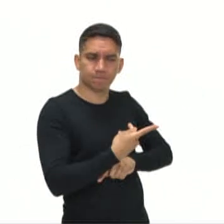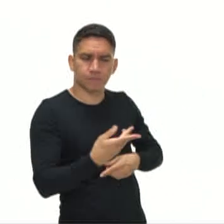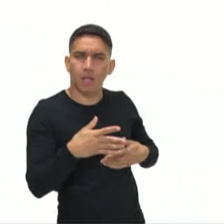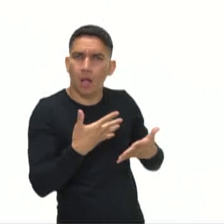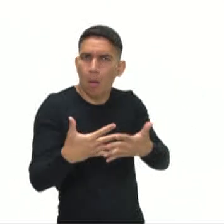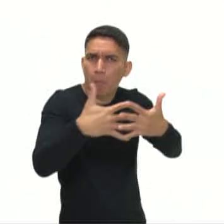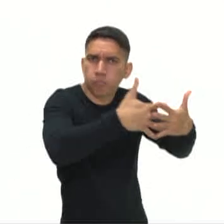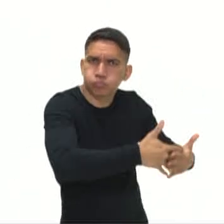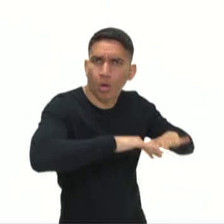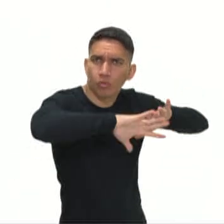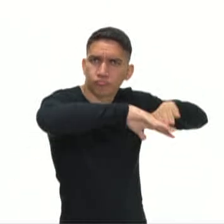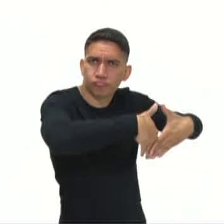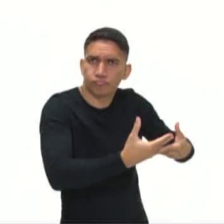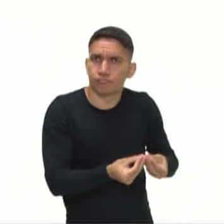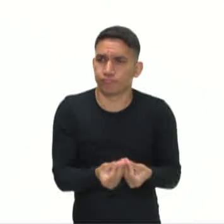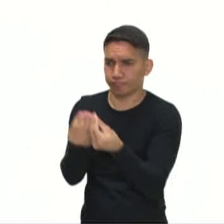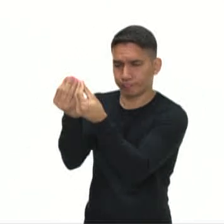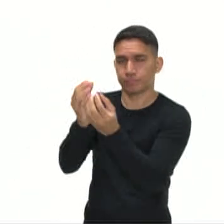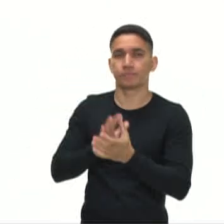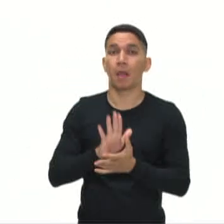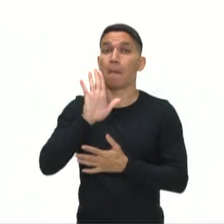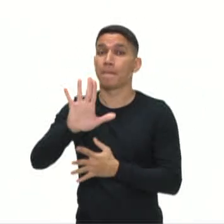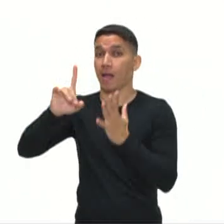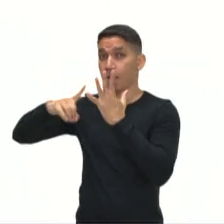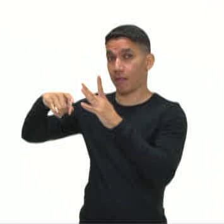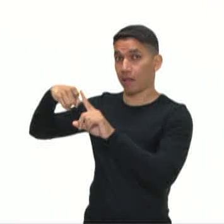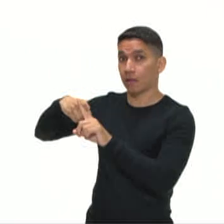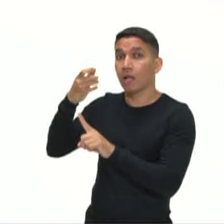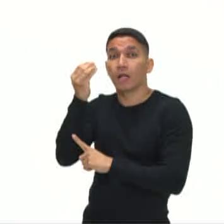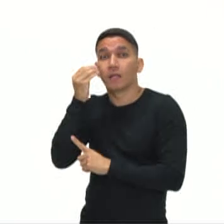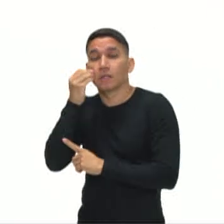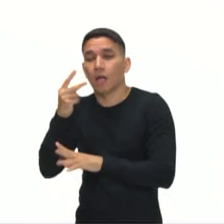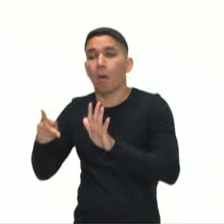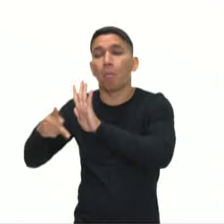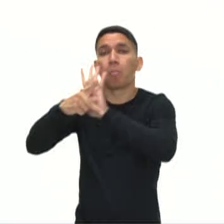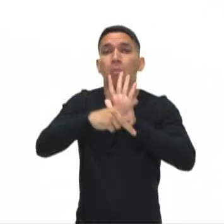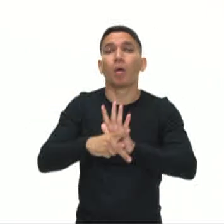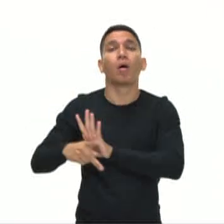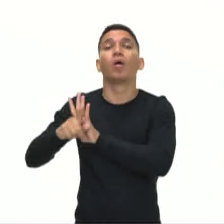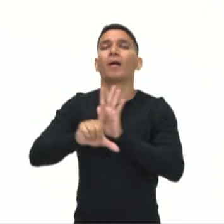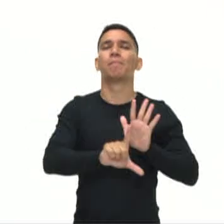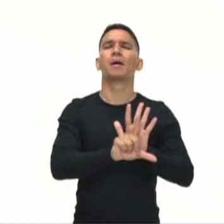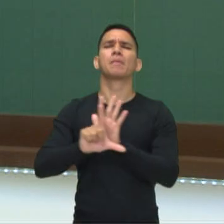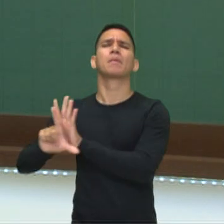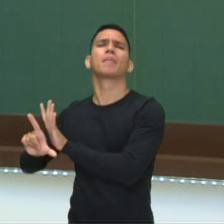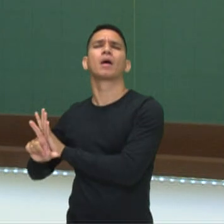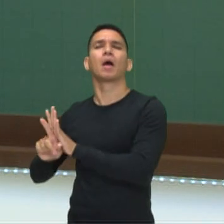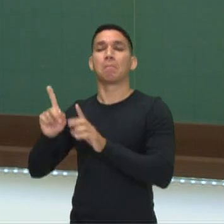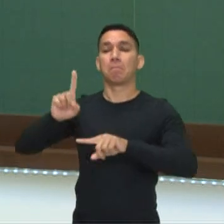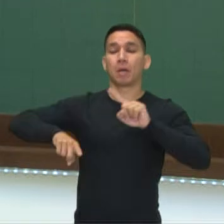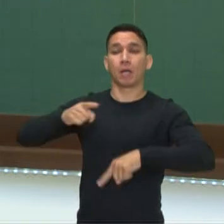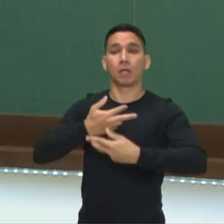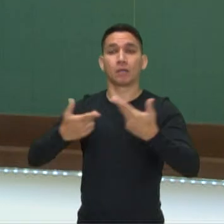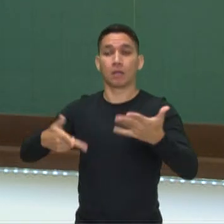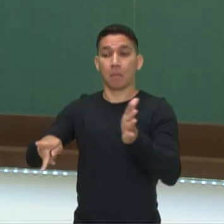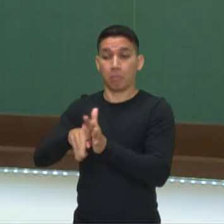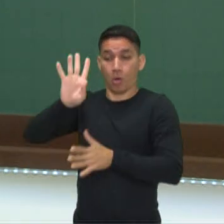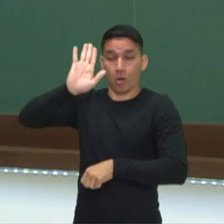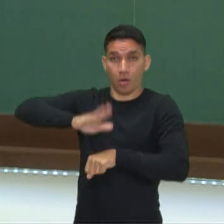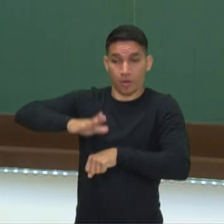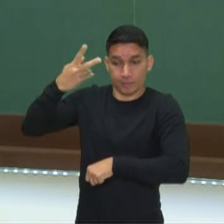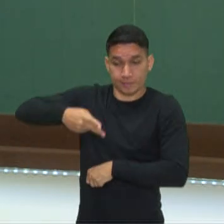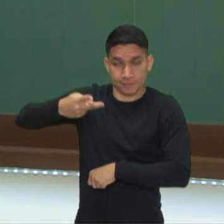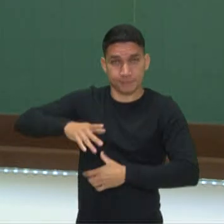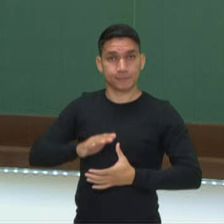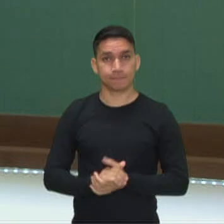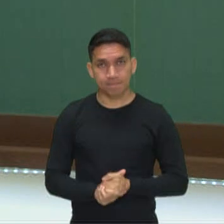a Inglaterra investiu no protecionismo de comercialização de produtos ingleses, tá? Agora nós